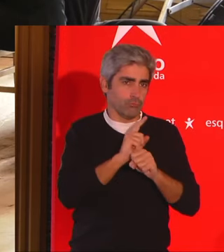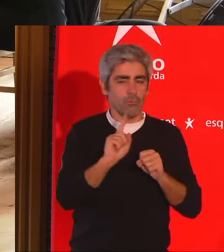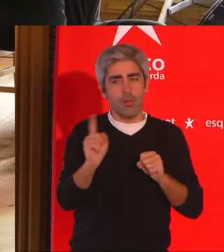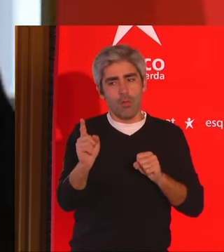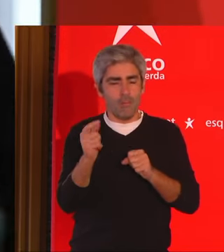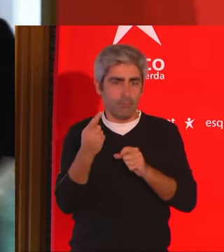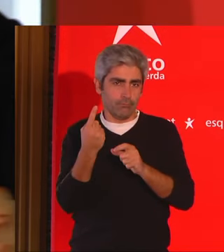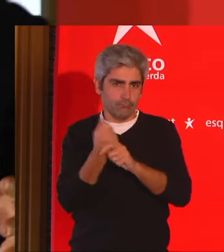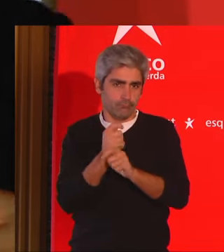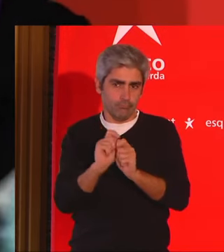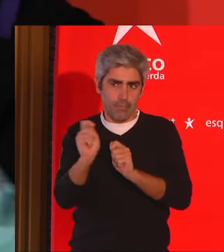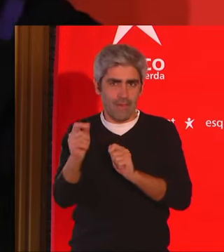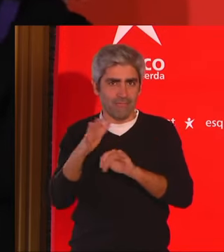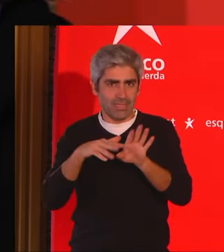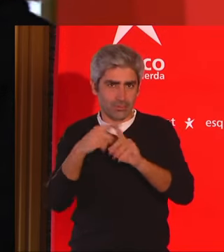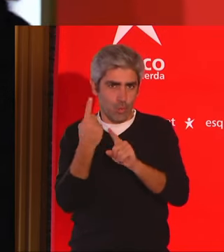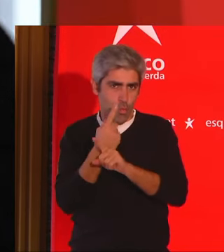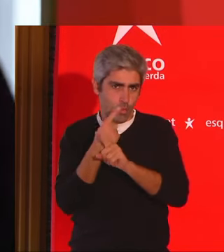do Estado